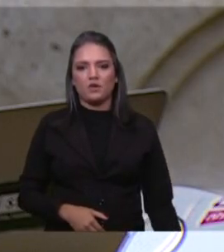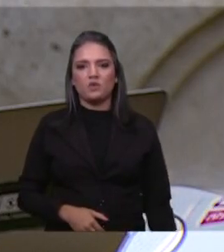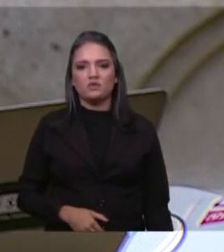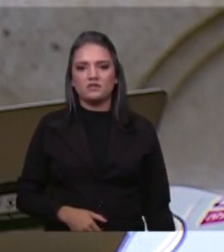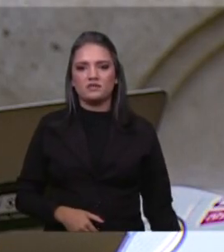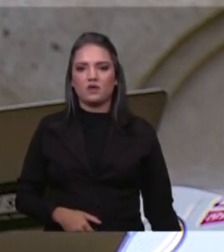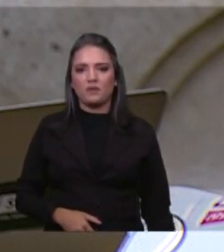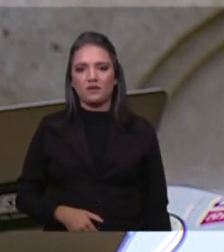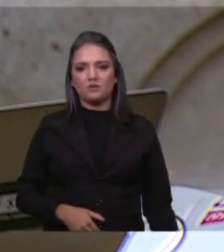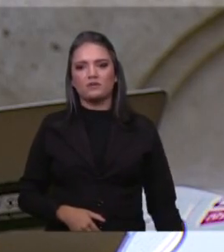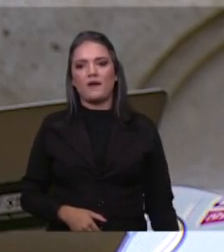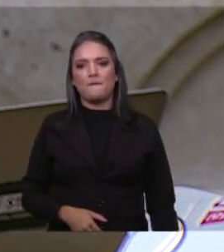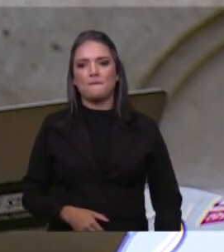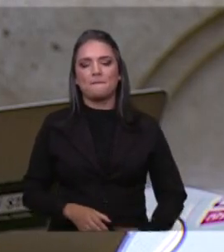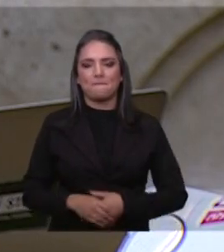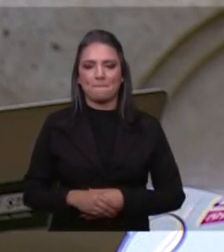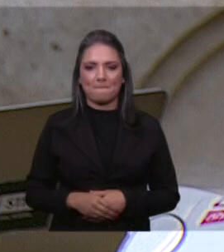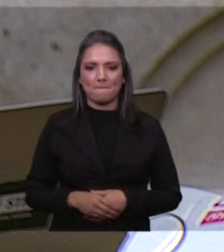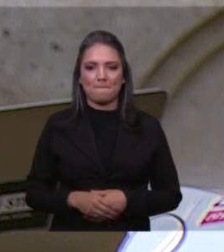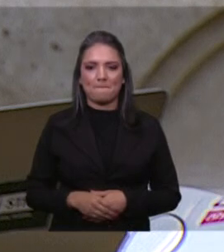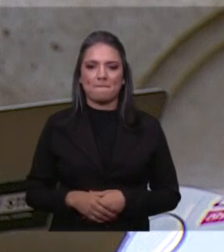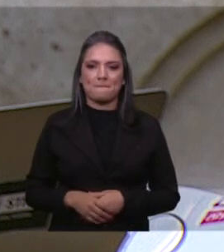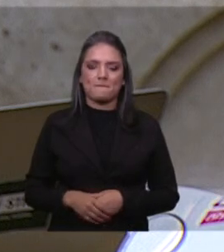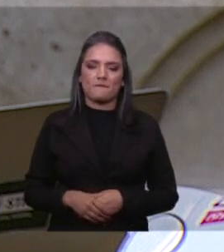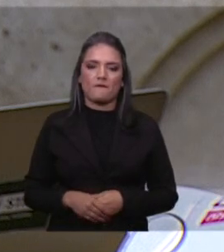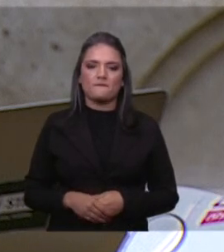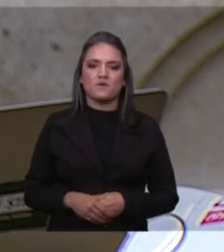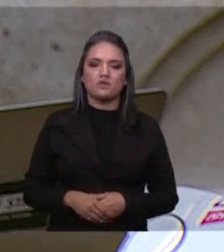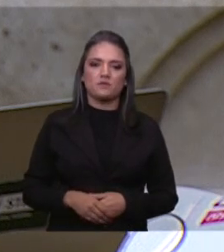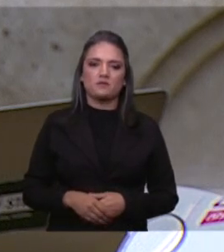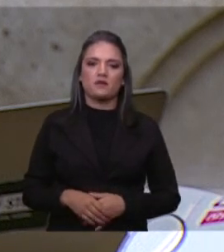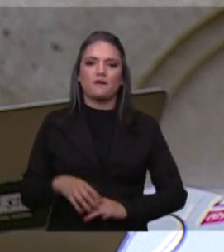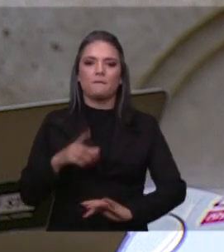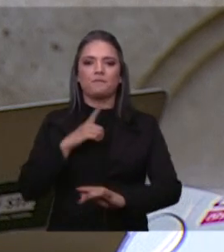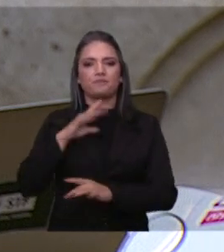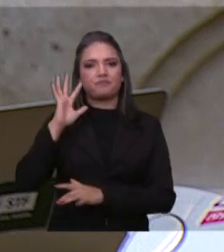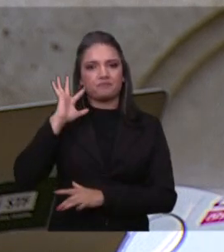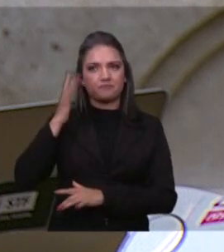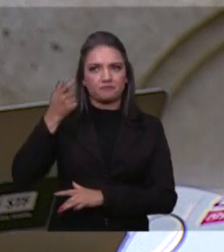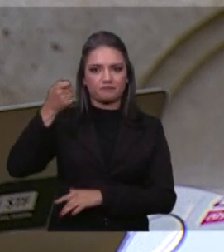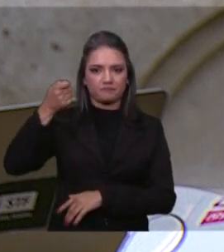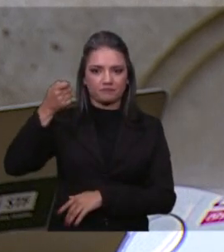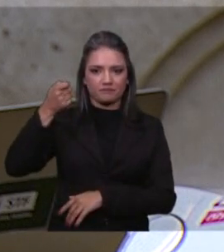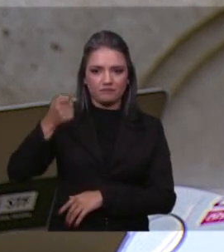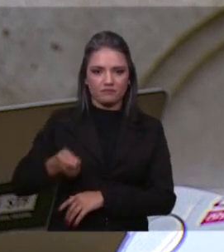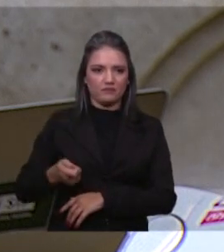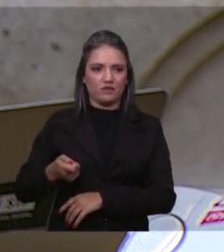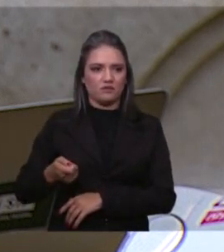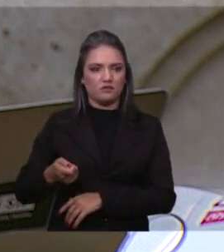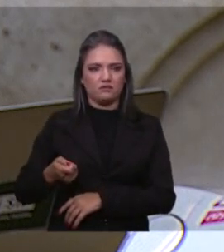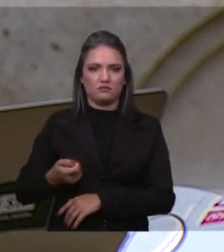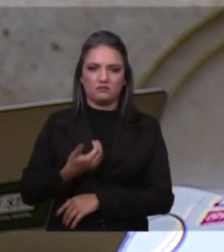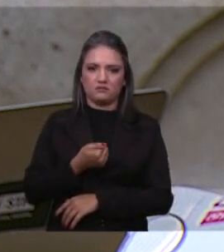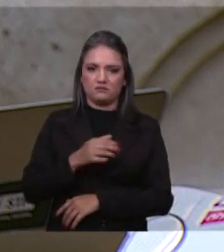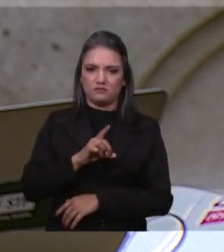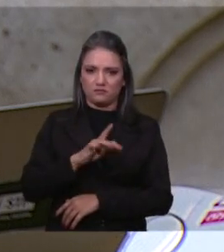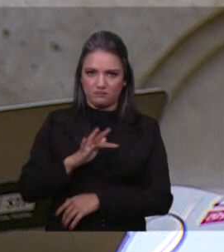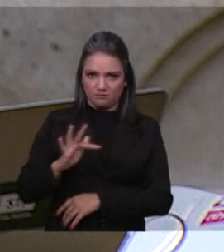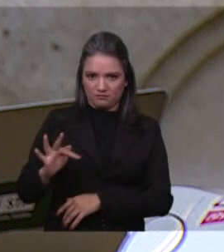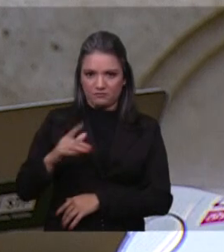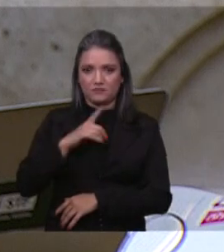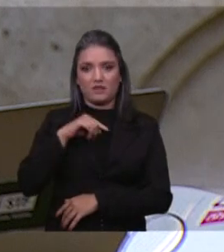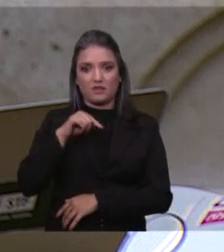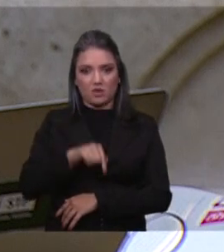confesso que eu não havia feito. Da publicação do acórdão da ADPF, que considerou válida